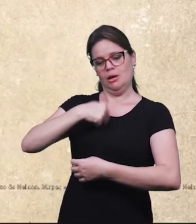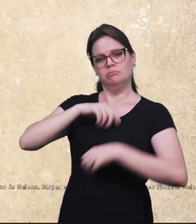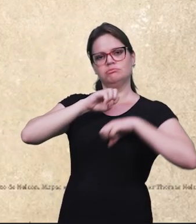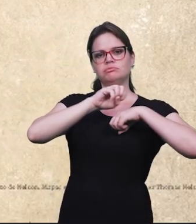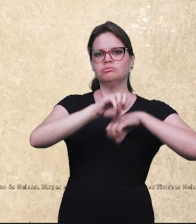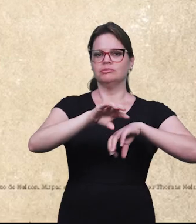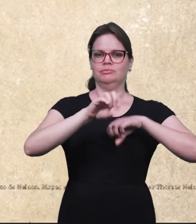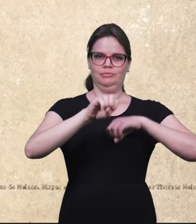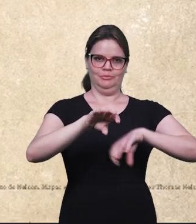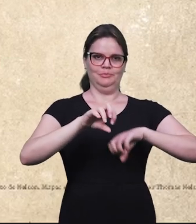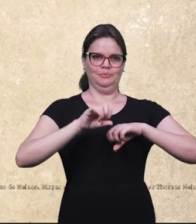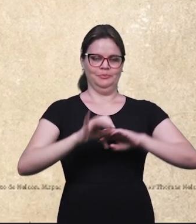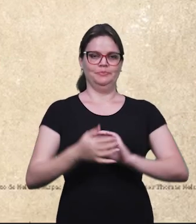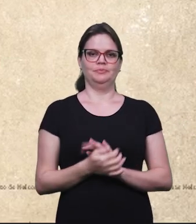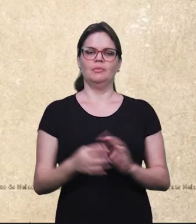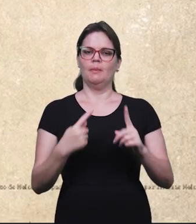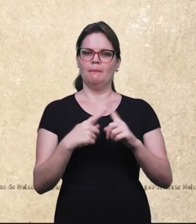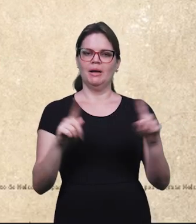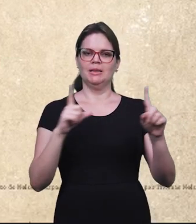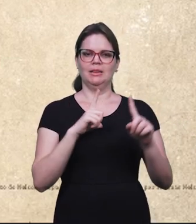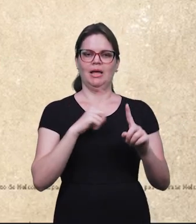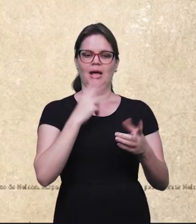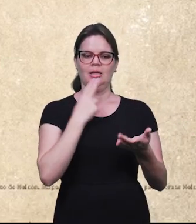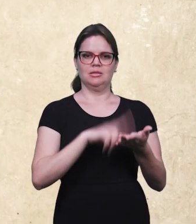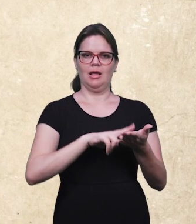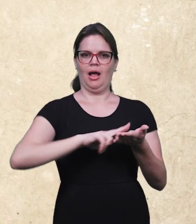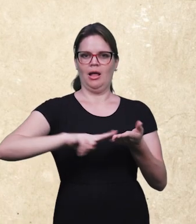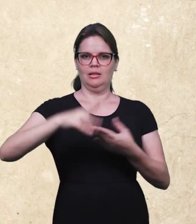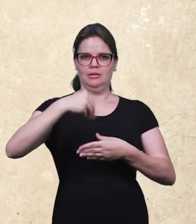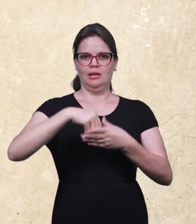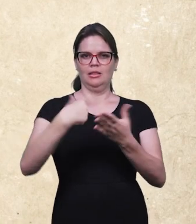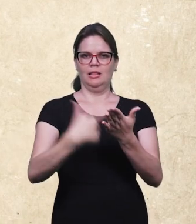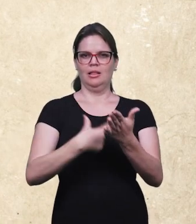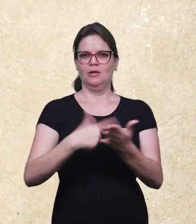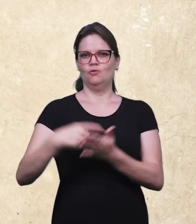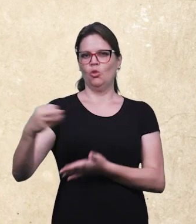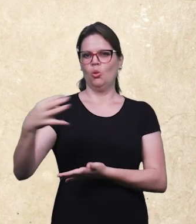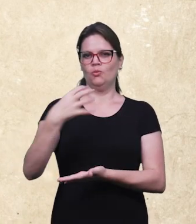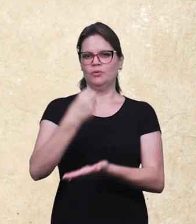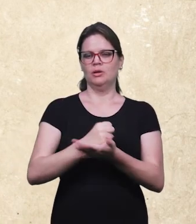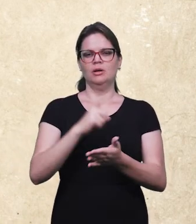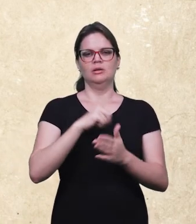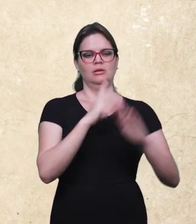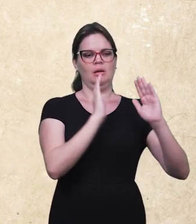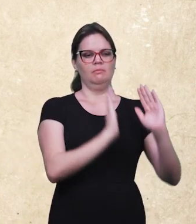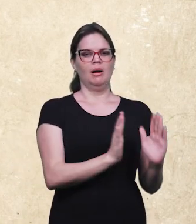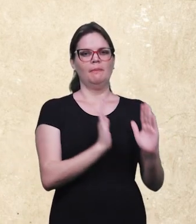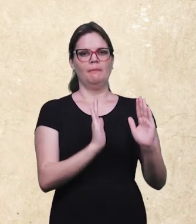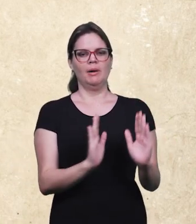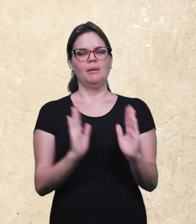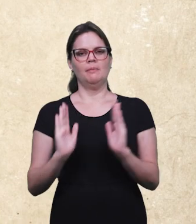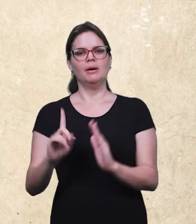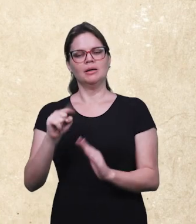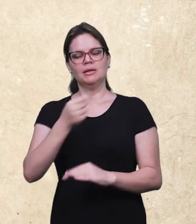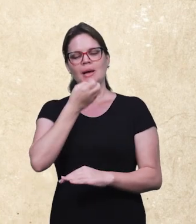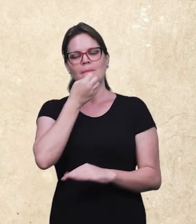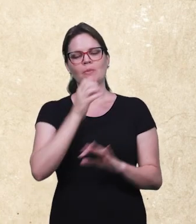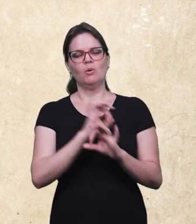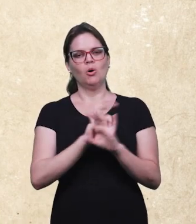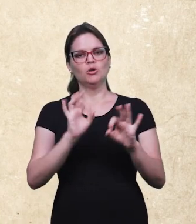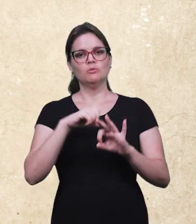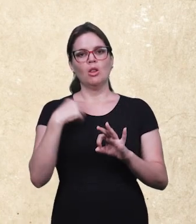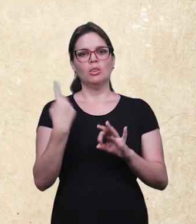cuidado. Inicialmente, nós vamos dizer que o autor da palavra está